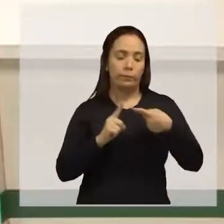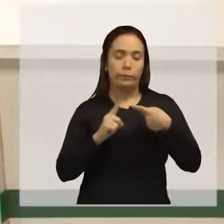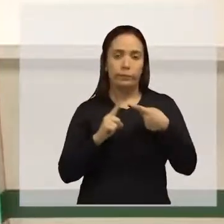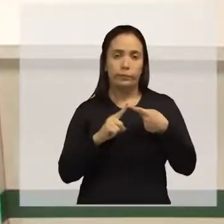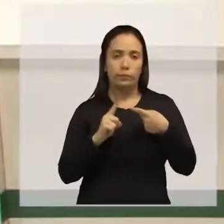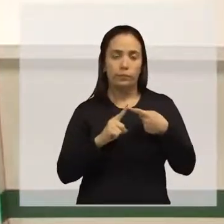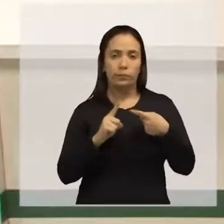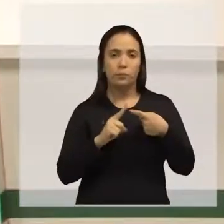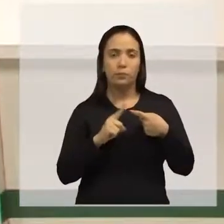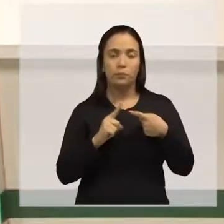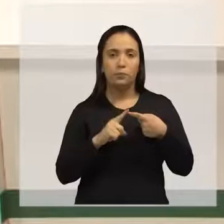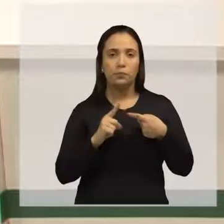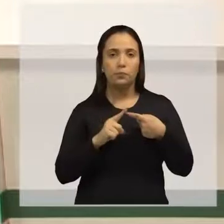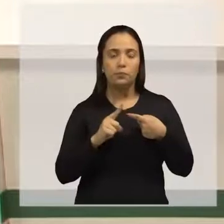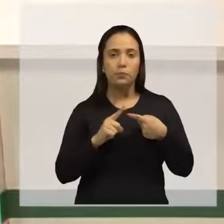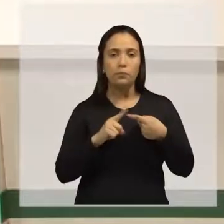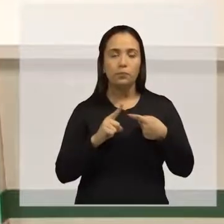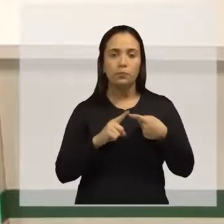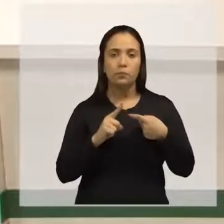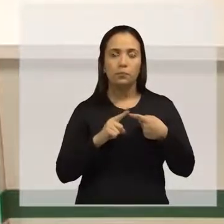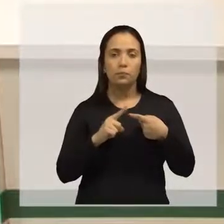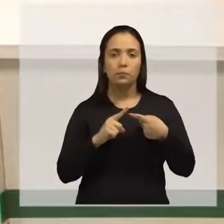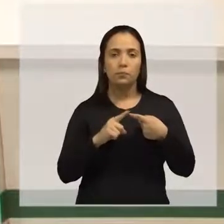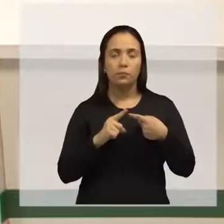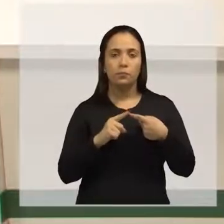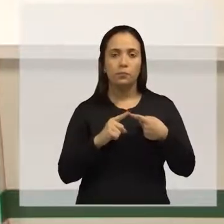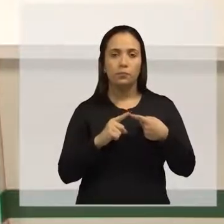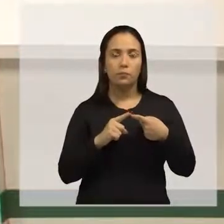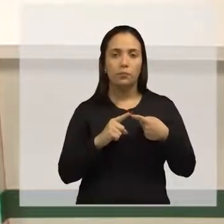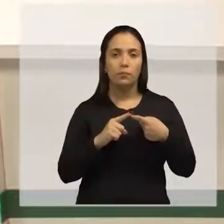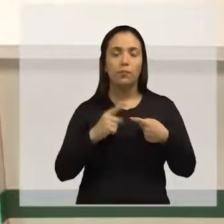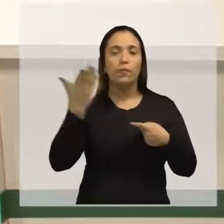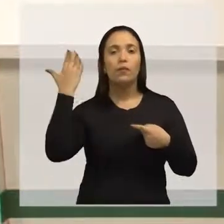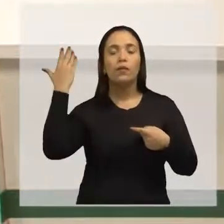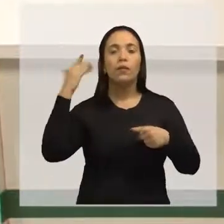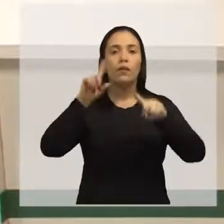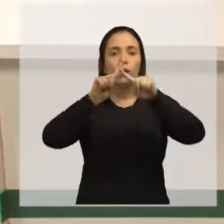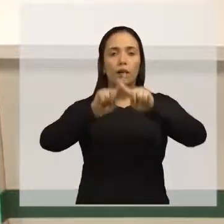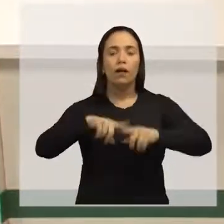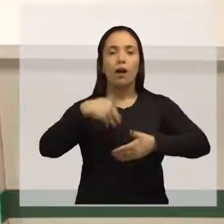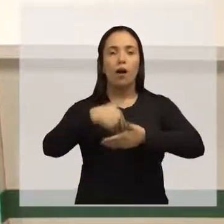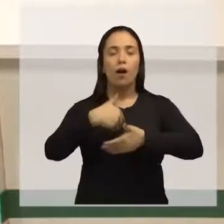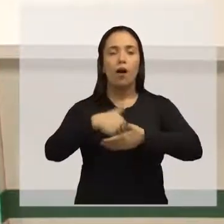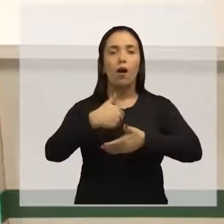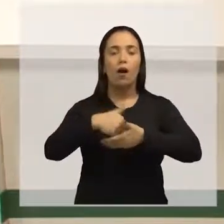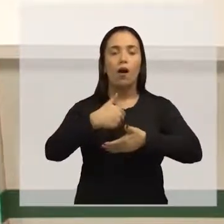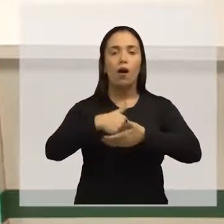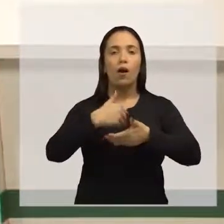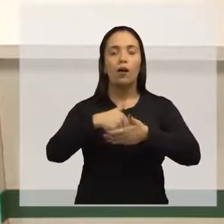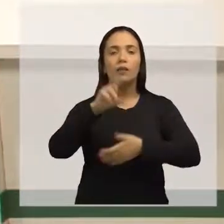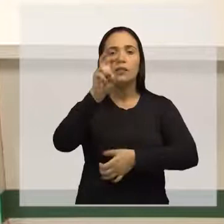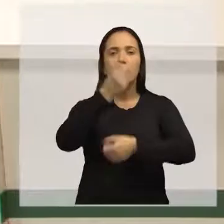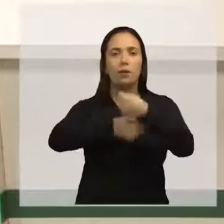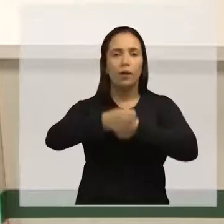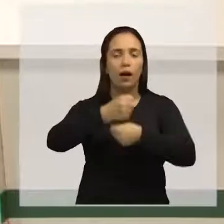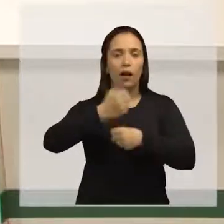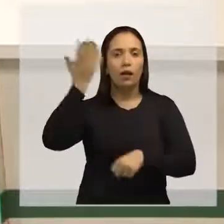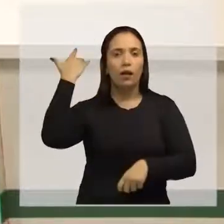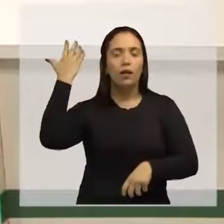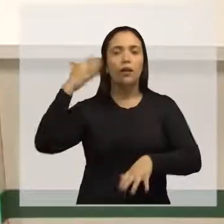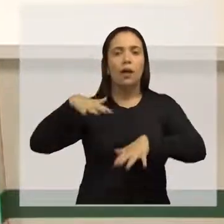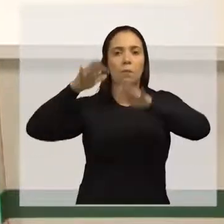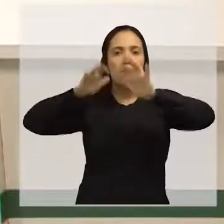aquela grande movimentação que houve perto da Copa das Confederações aqui no Brasil, né? Há 5 anos atrás. Exatamente. Eles não